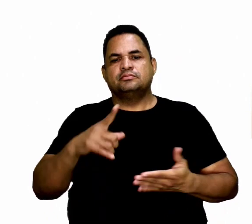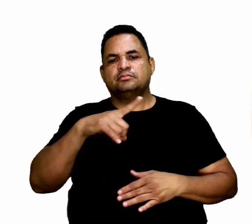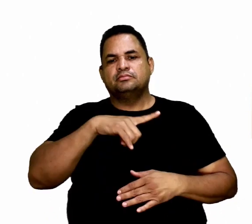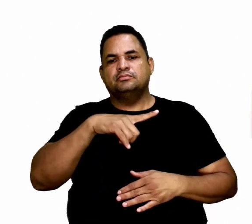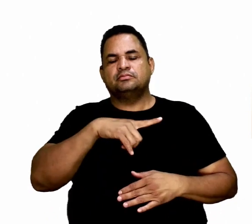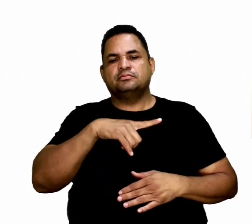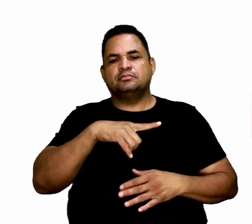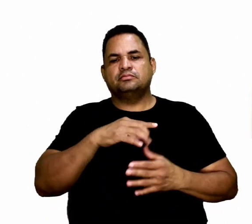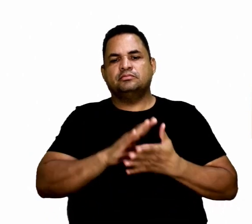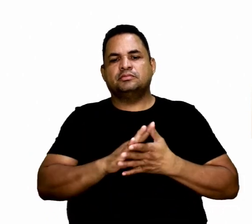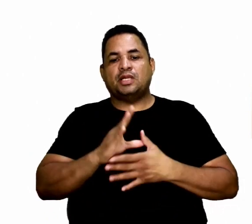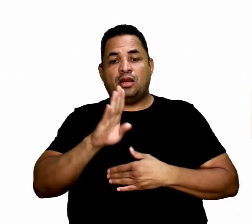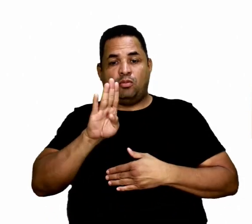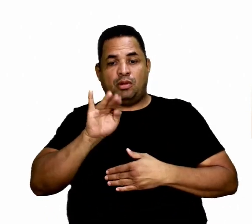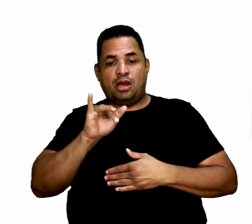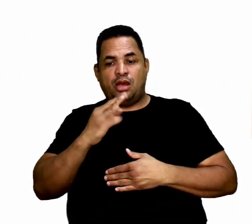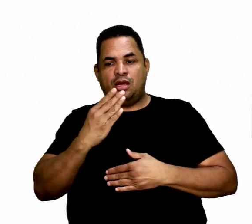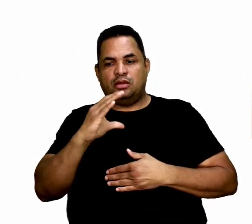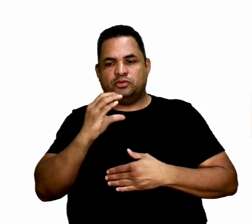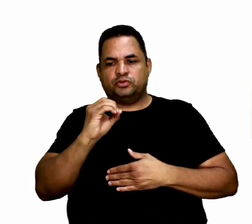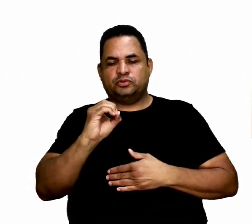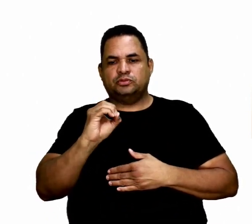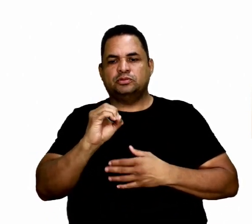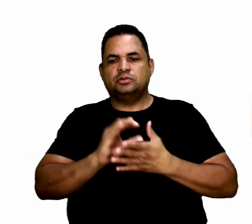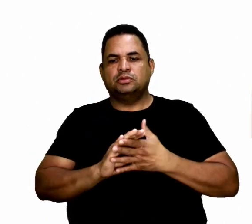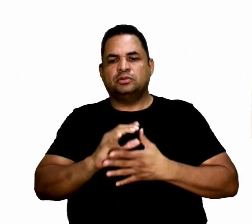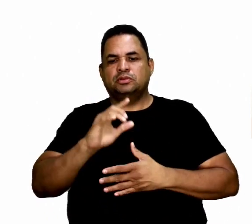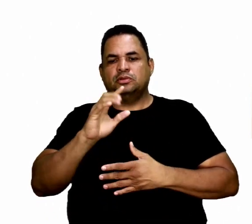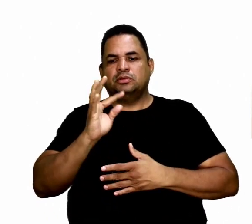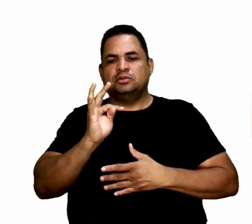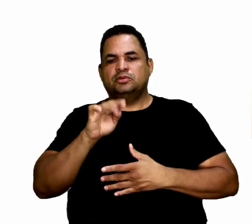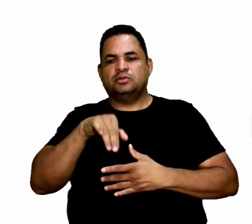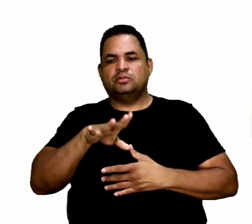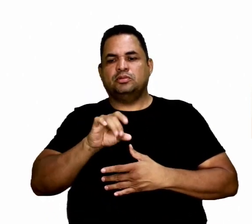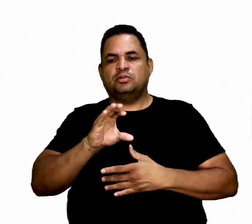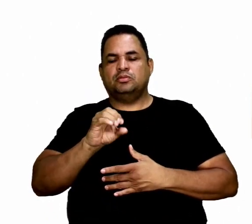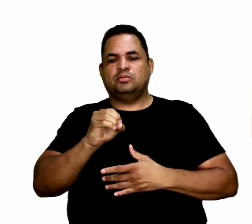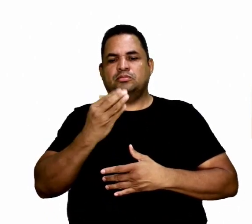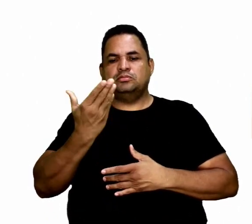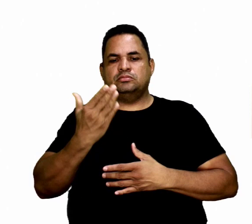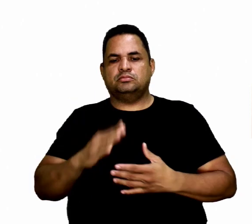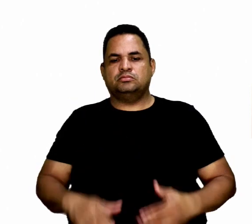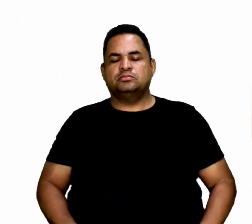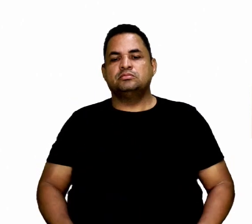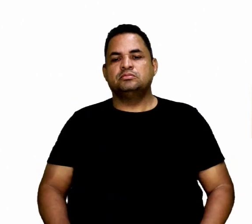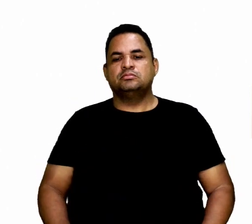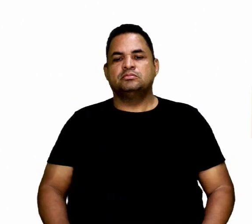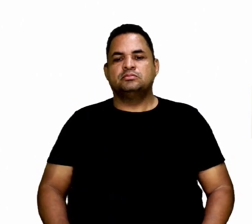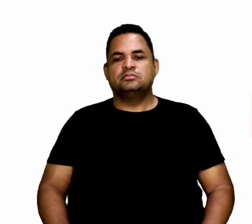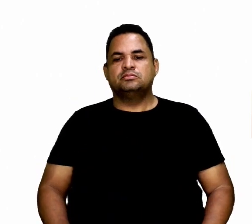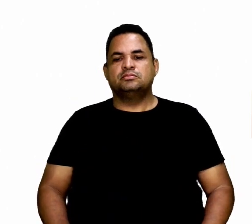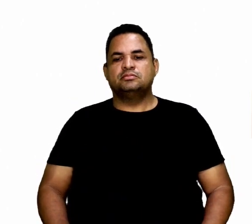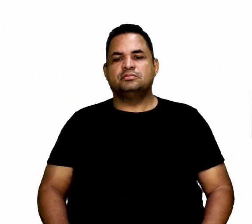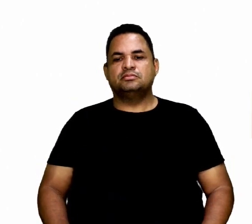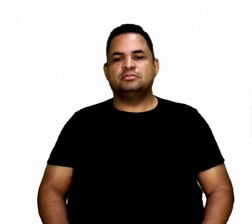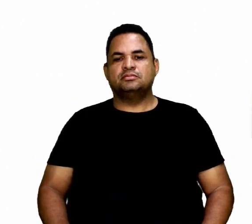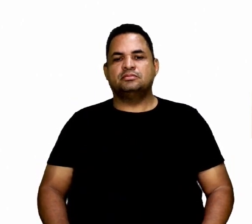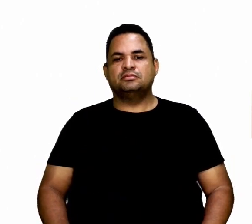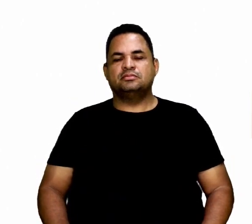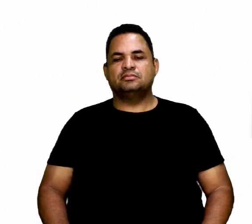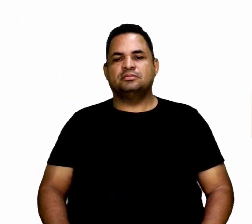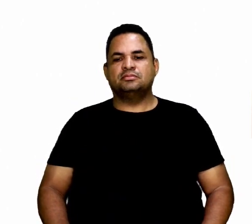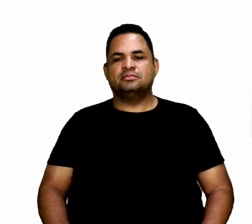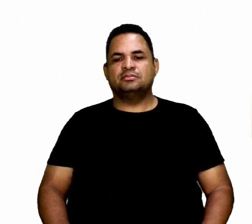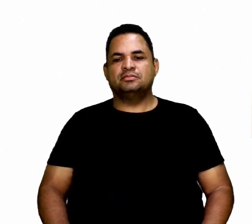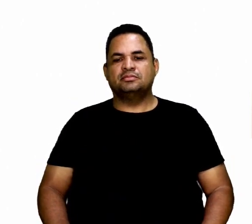sistema o baço e o timo. O timo. Aí você vai lembrar do timão. É a própria linfa lá, né? O